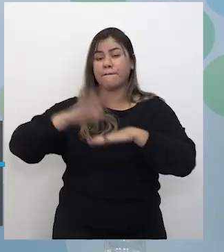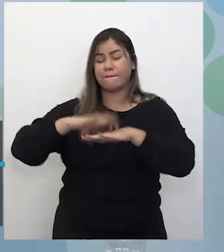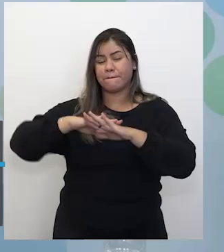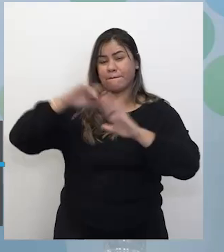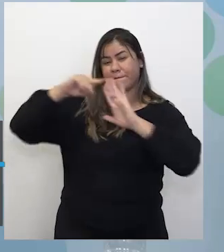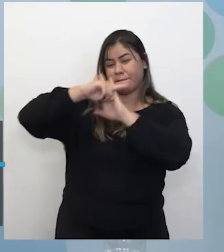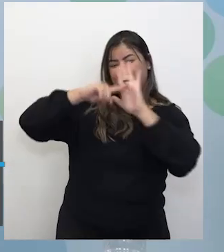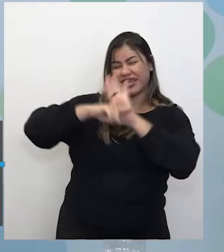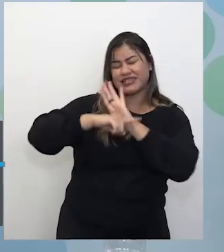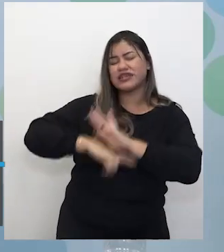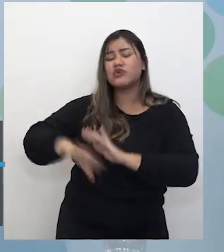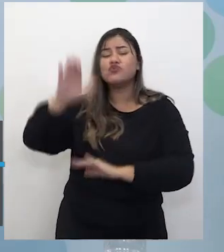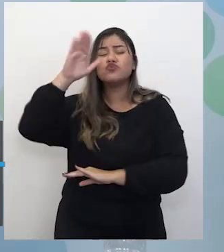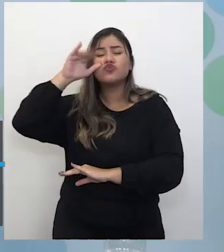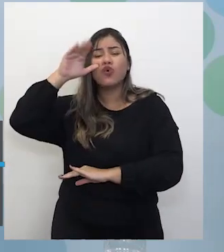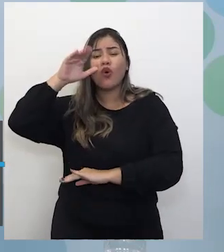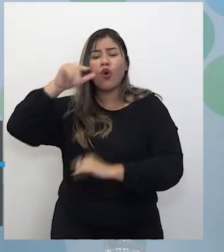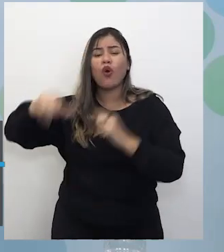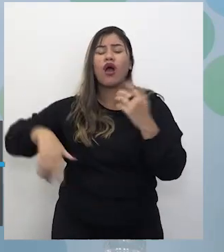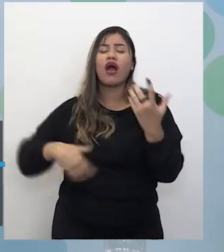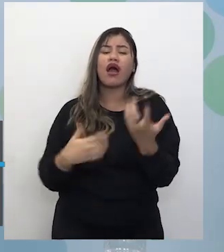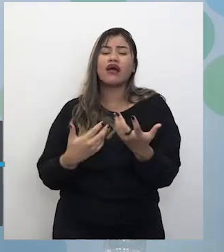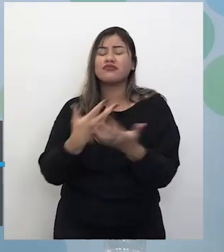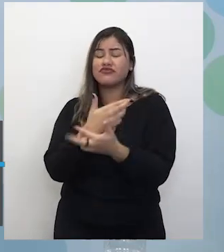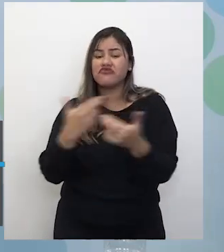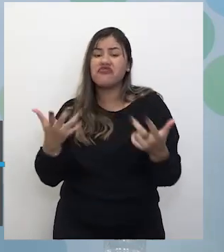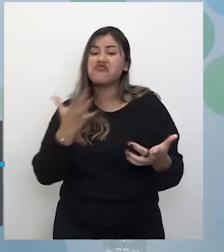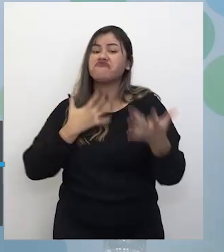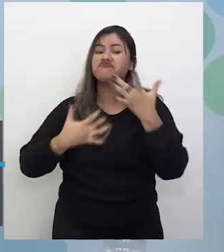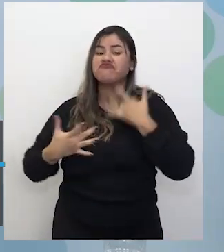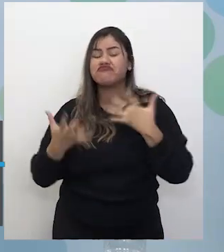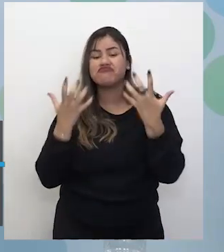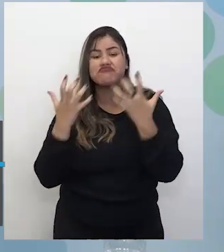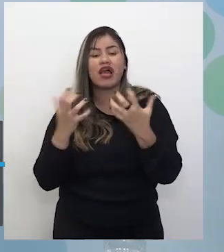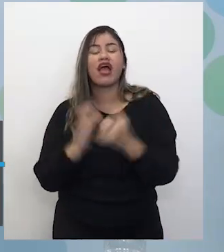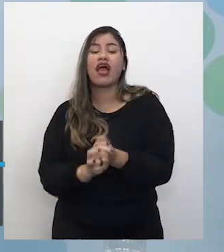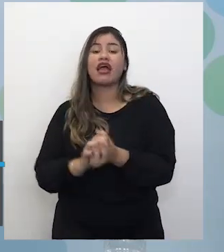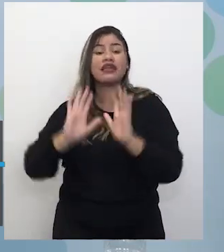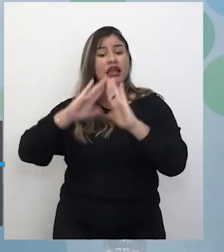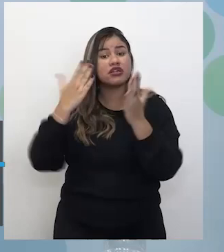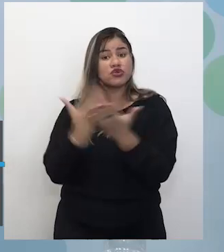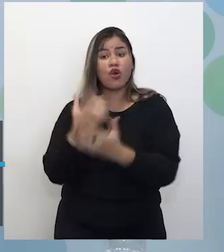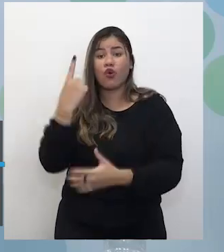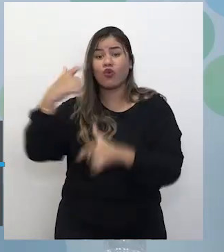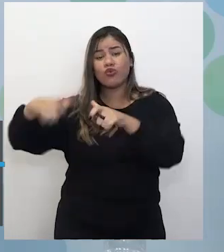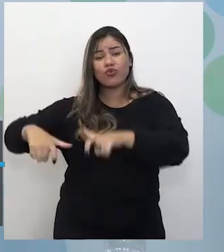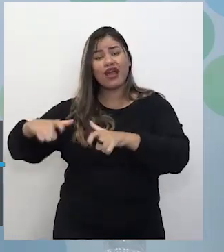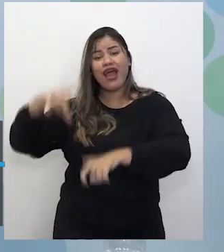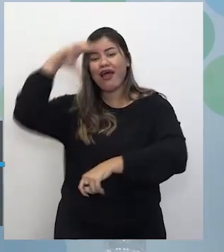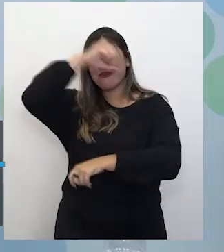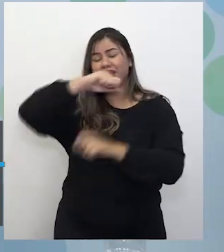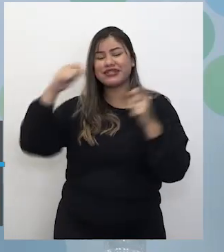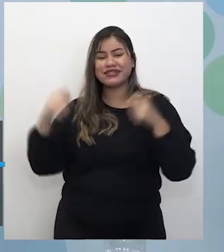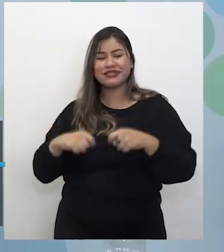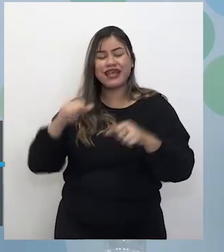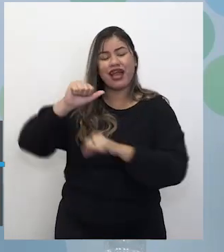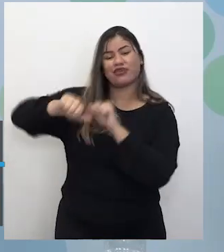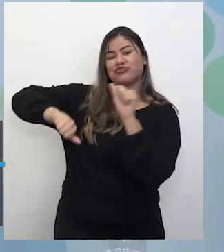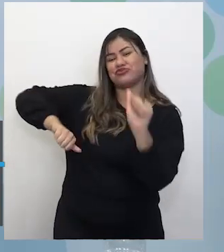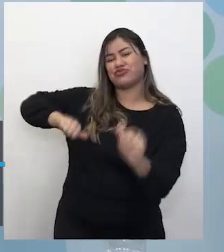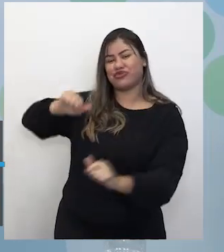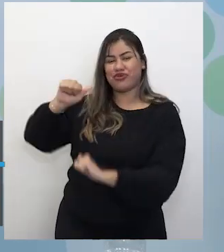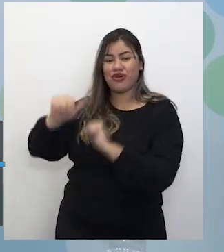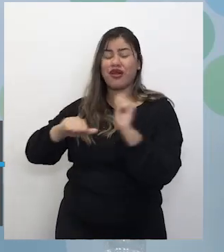na curiosidade sobre os seus objetos de interesse. A escola é um desses espaços de aprendizado, de transformação e